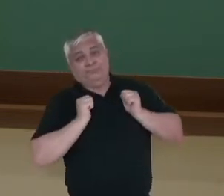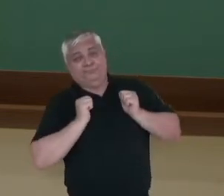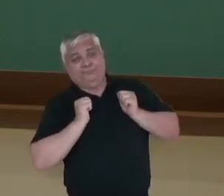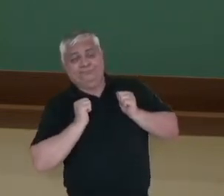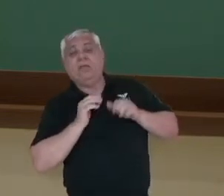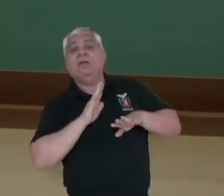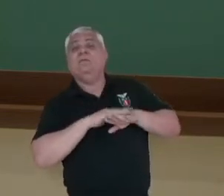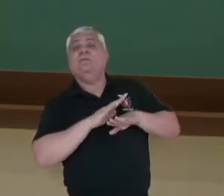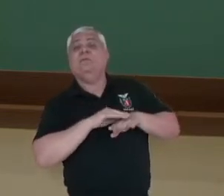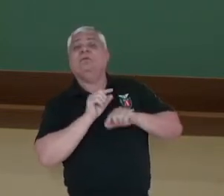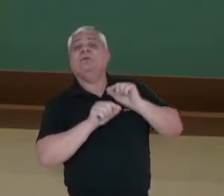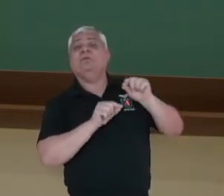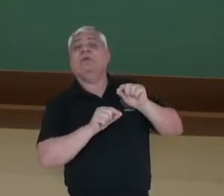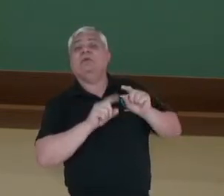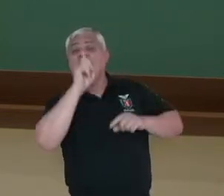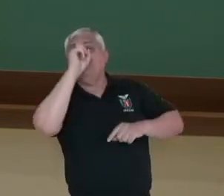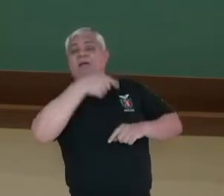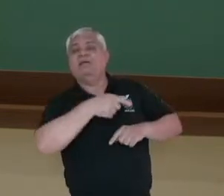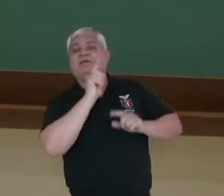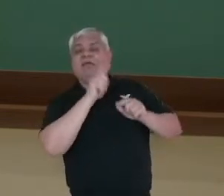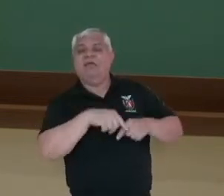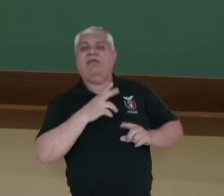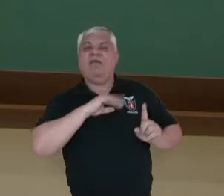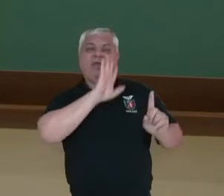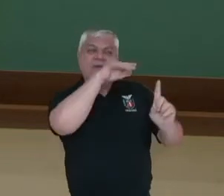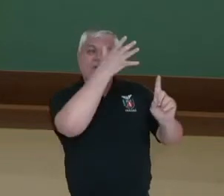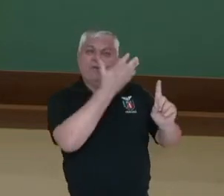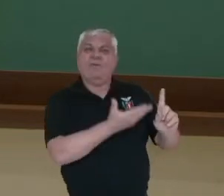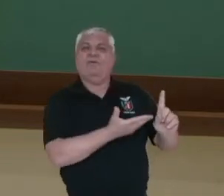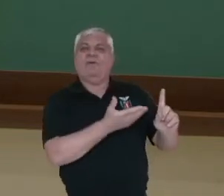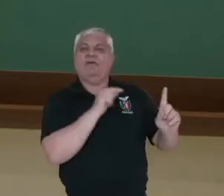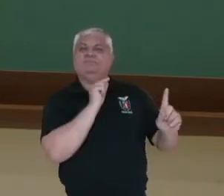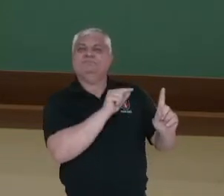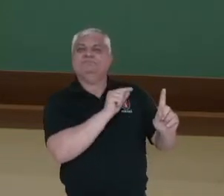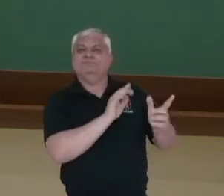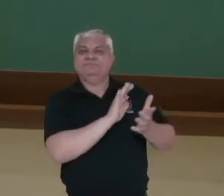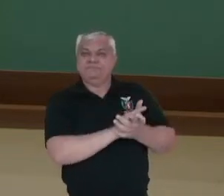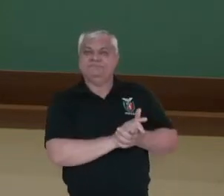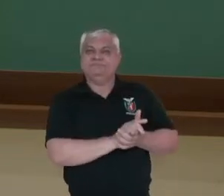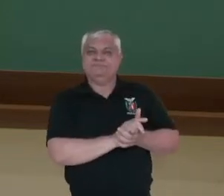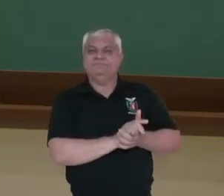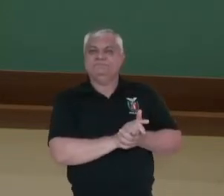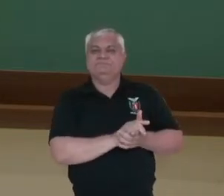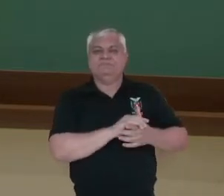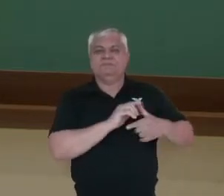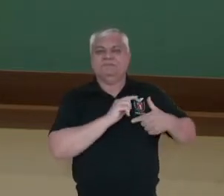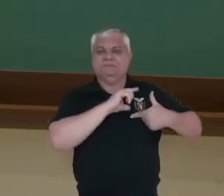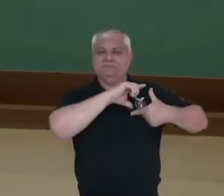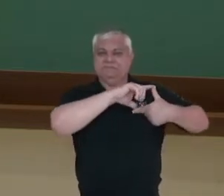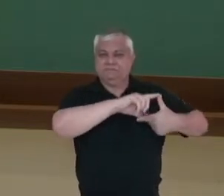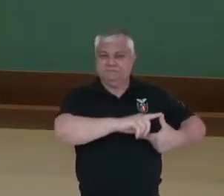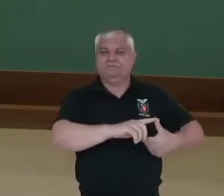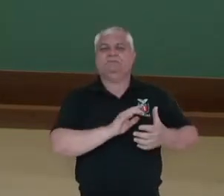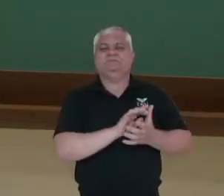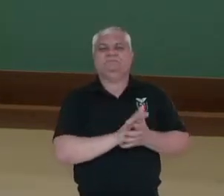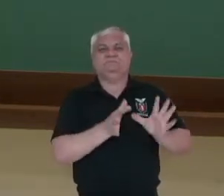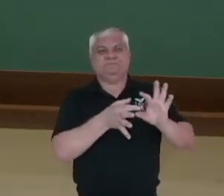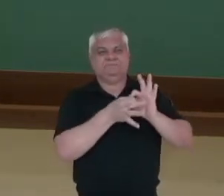comanda tudo é o princípio da honra, a honra defendida pela tradição e pelos